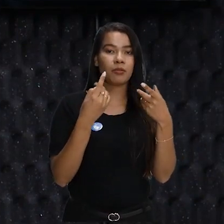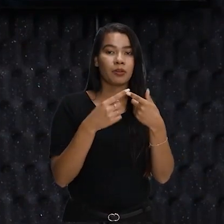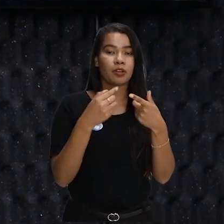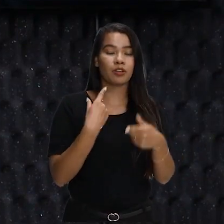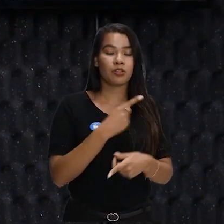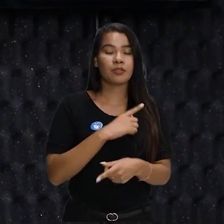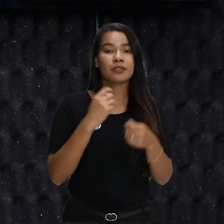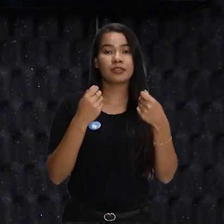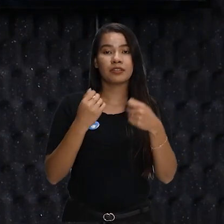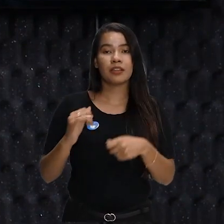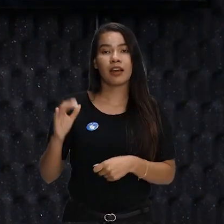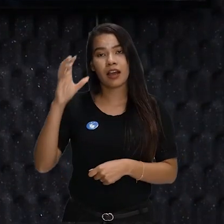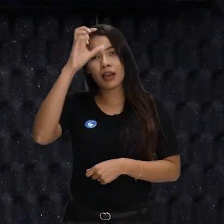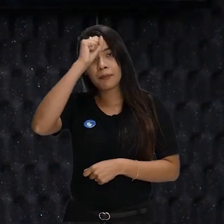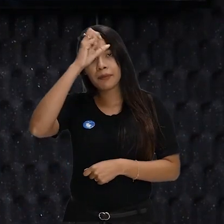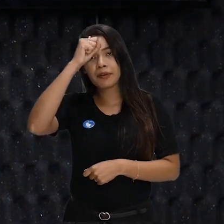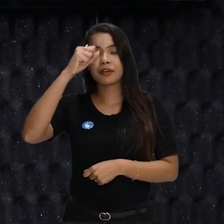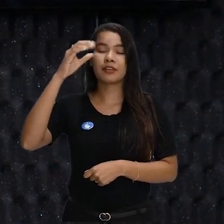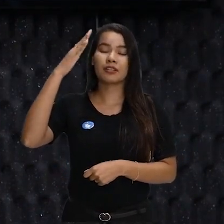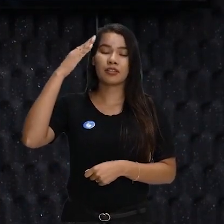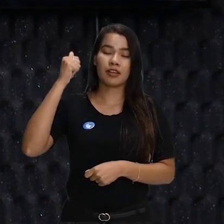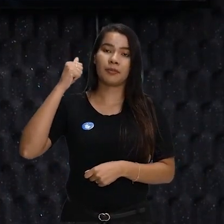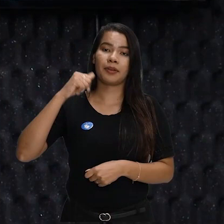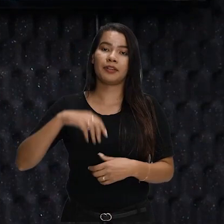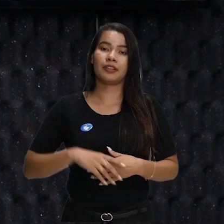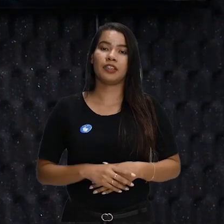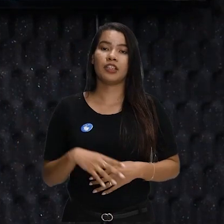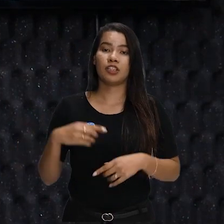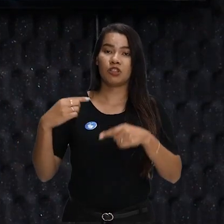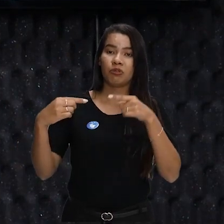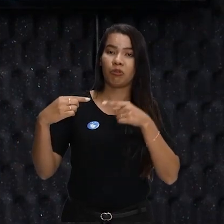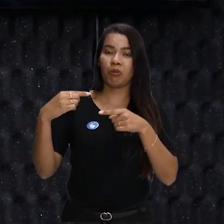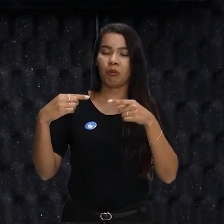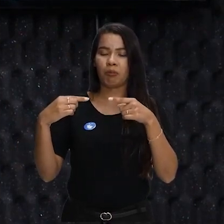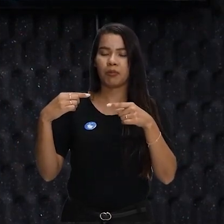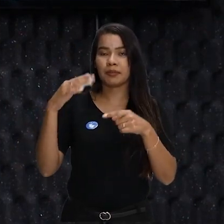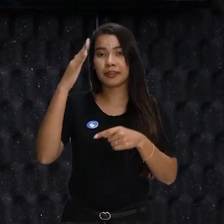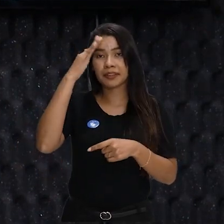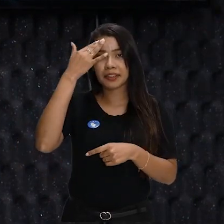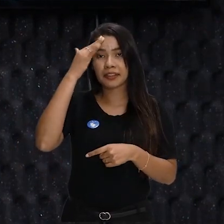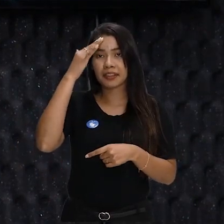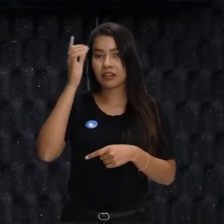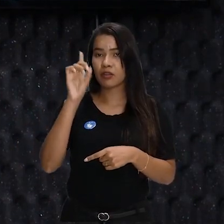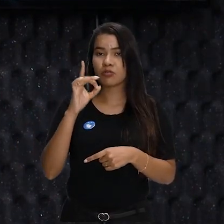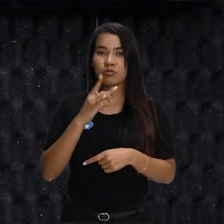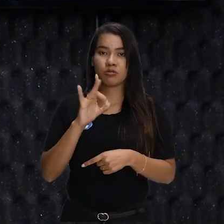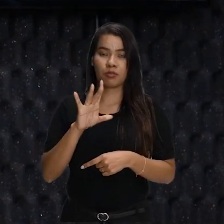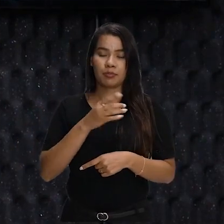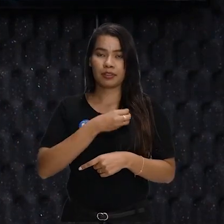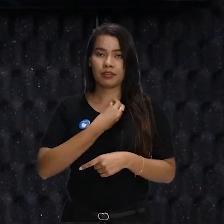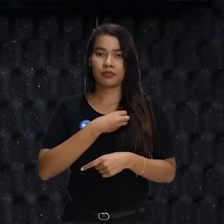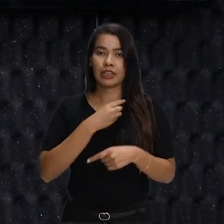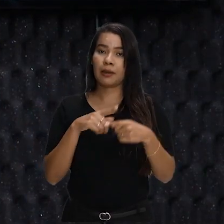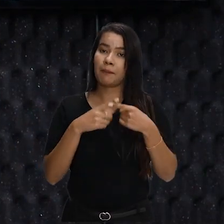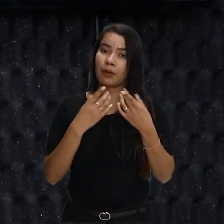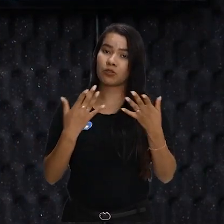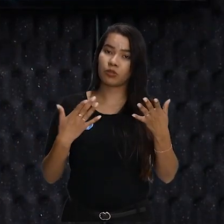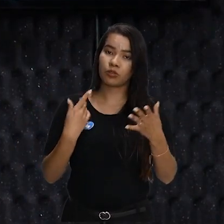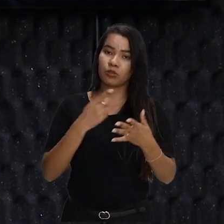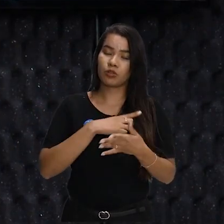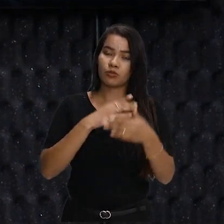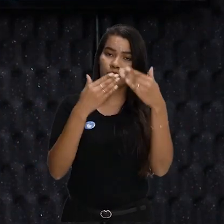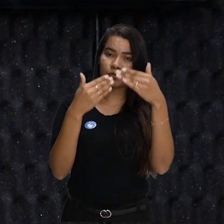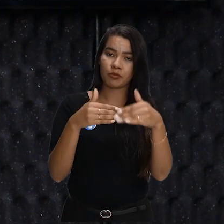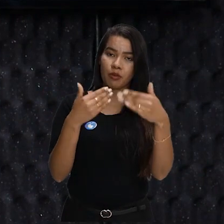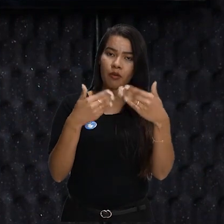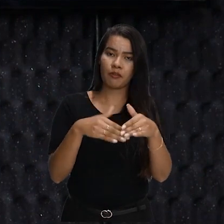aprenda, é importante que a gente saiba, é importante que a gente domine. Tá? Não só para a vida da gente, mas também quando a gente for deparar com uma